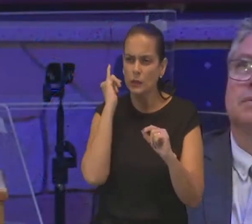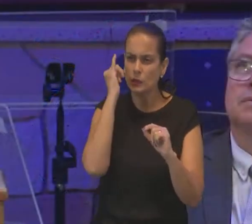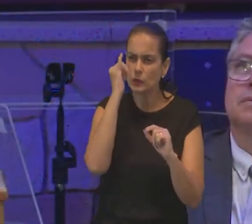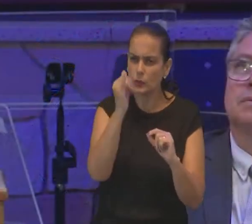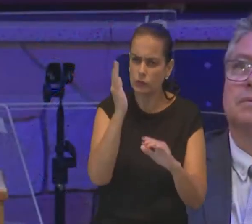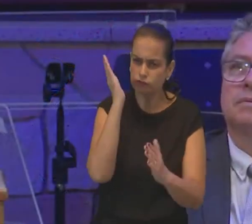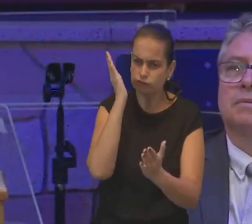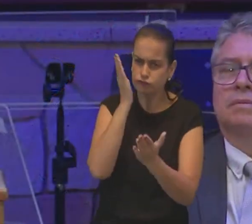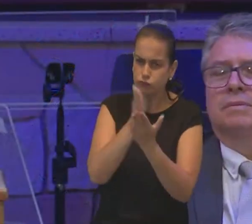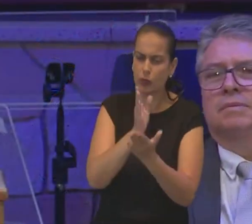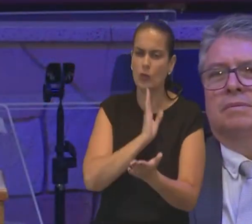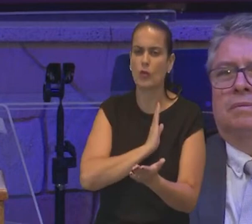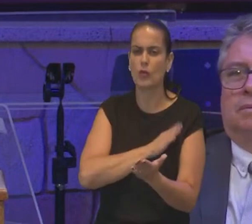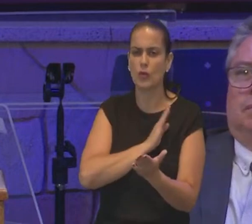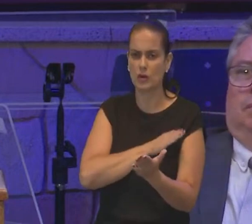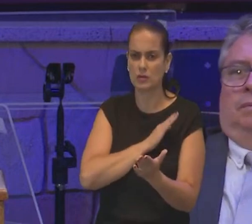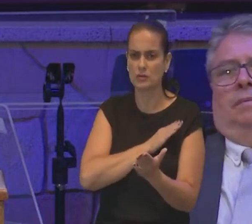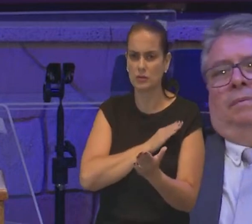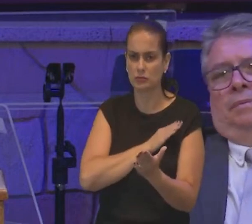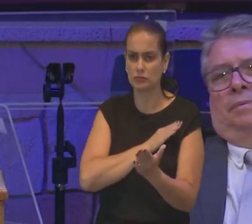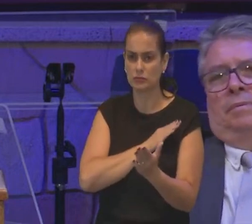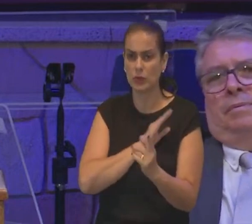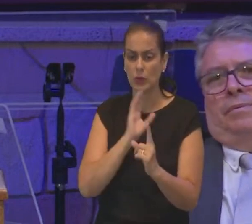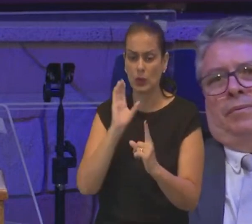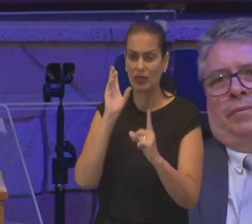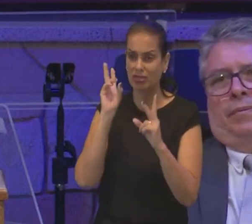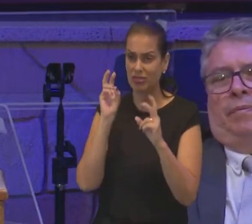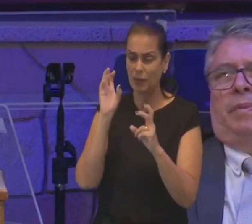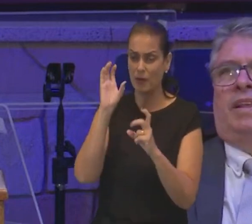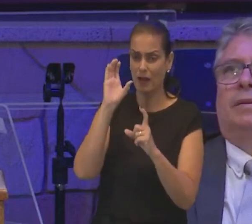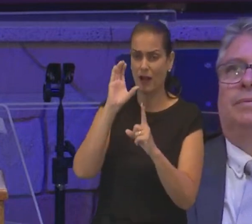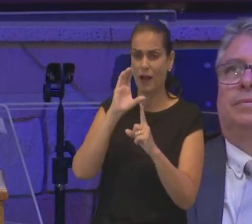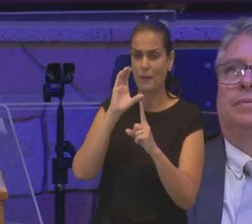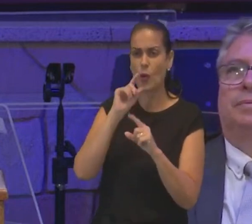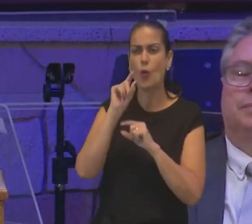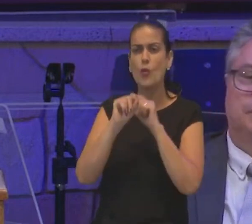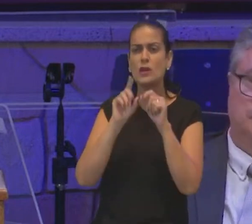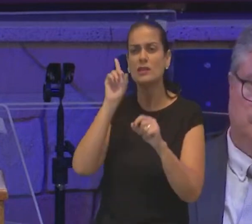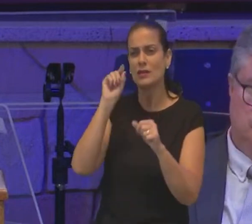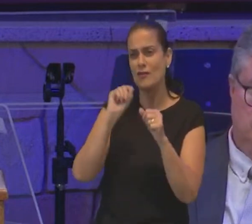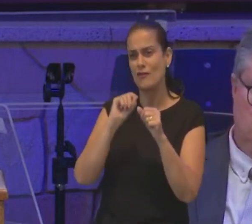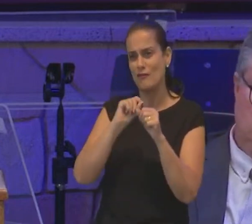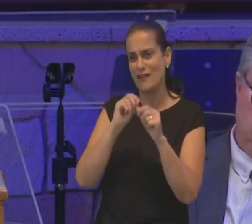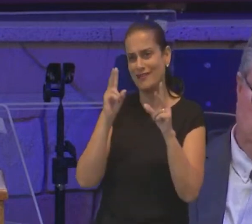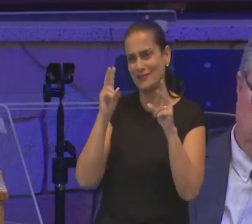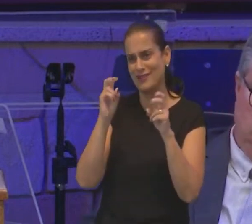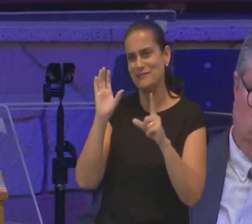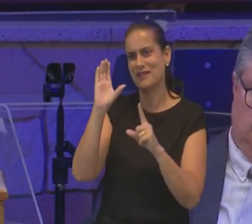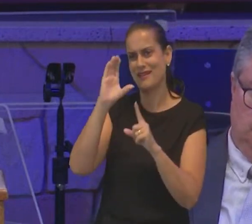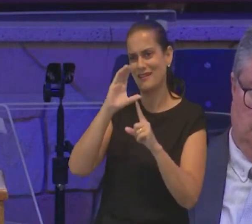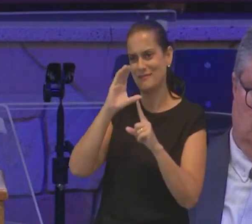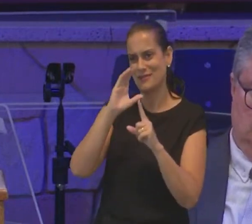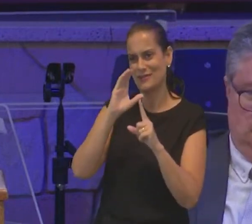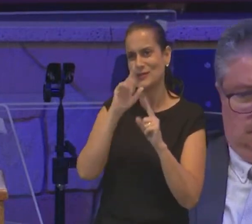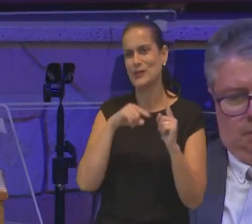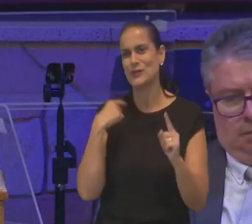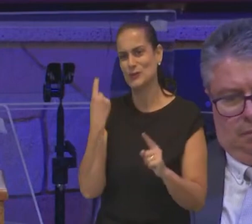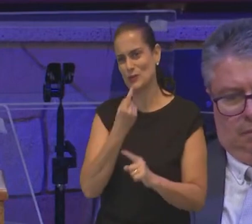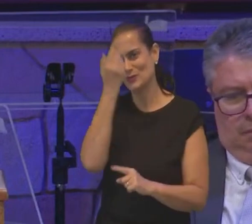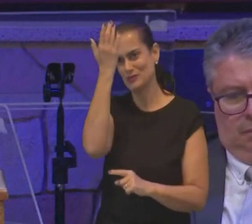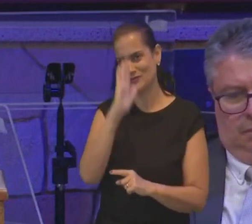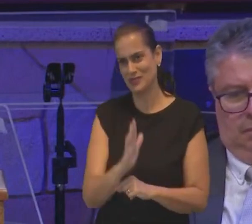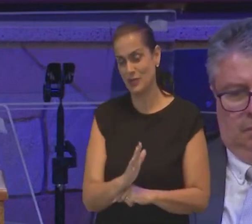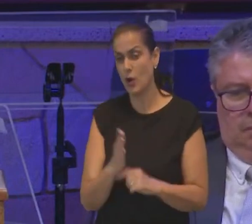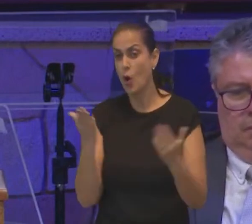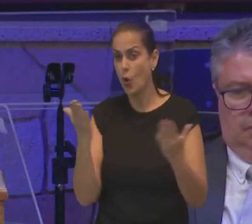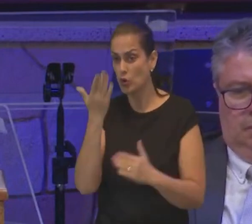seu coração através da capelania prisional. O que Deus tem feito dentro da capelania prisional no nosso Brasil. Hoje o